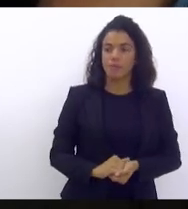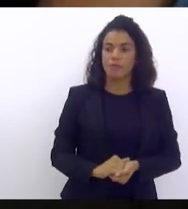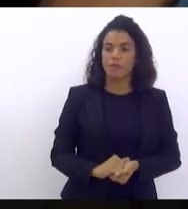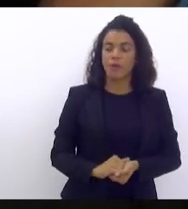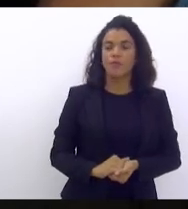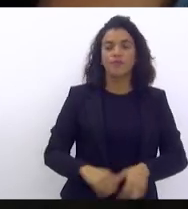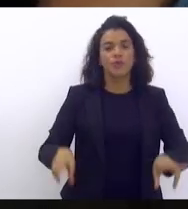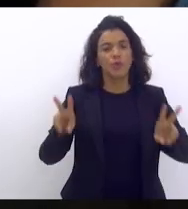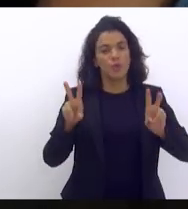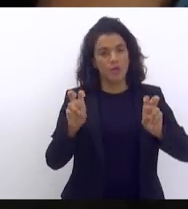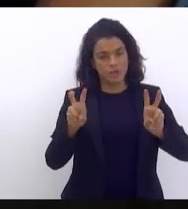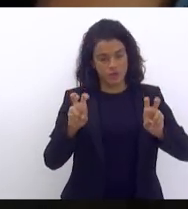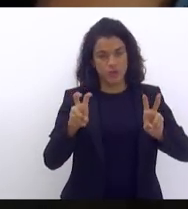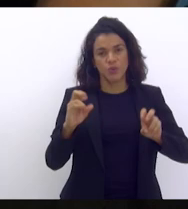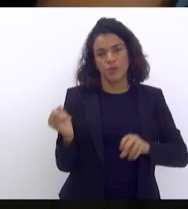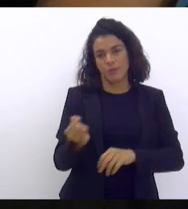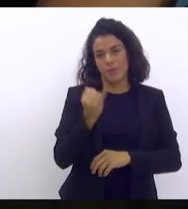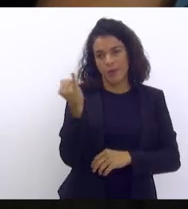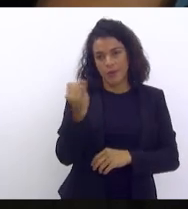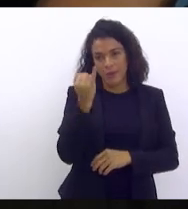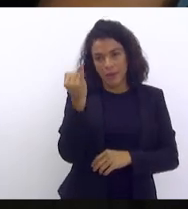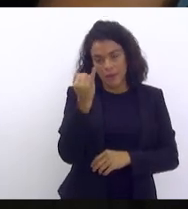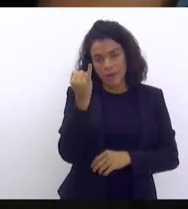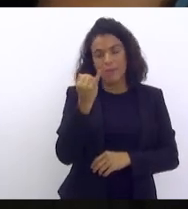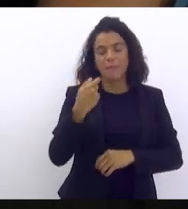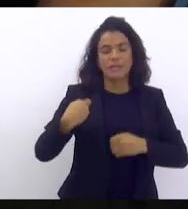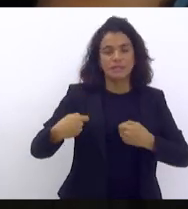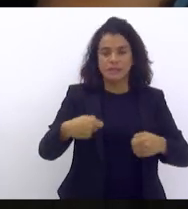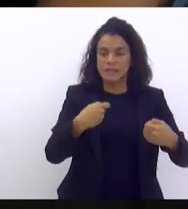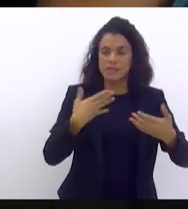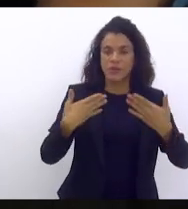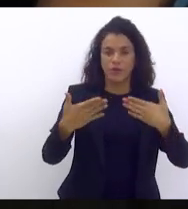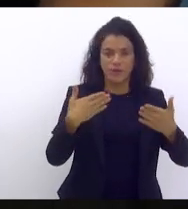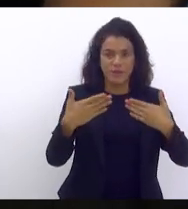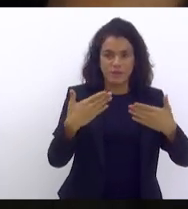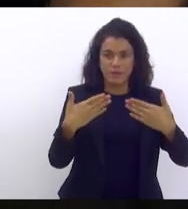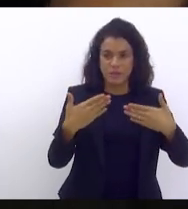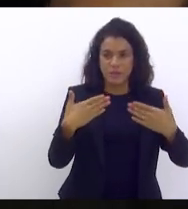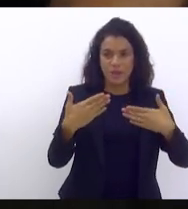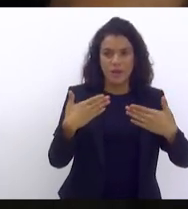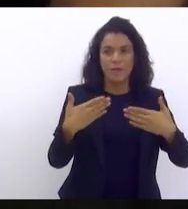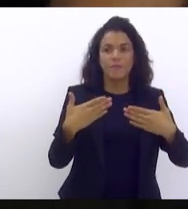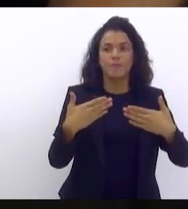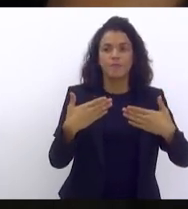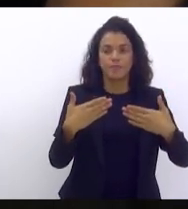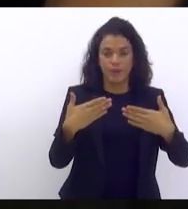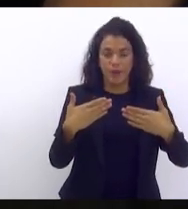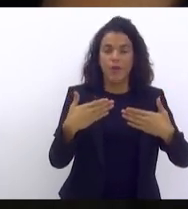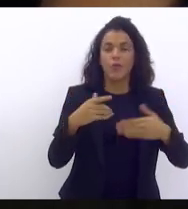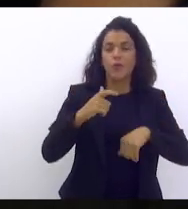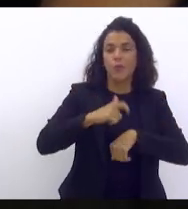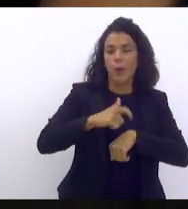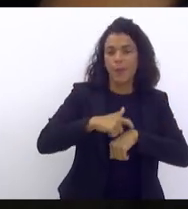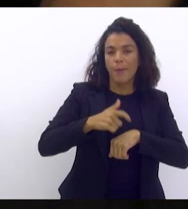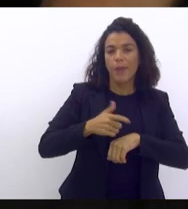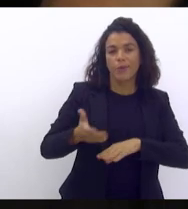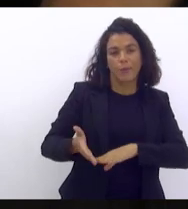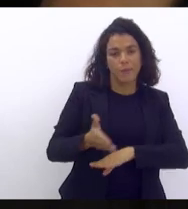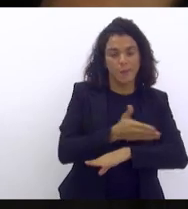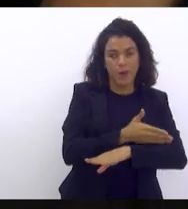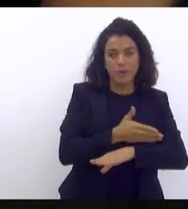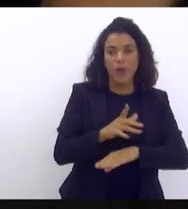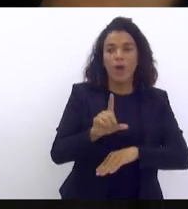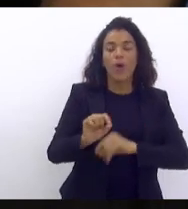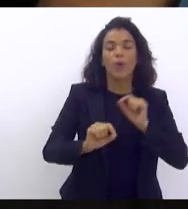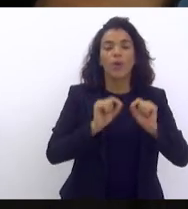Um assunto importante aqui, que a gente vai ter que tratar, que não agora, mas em um outro momento, próximo futuro, que é a história